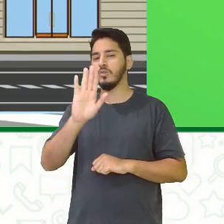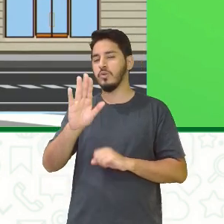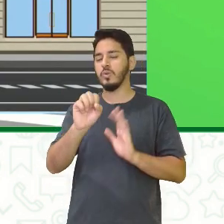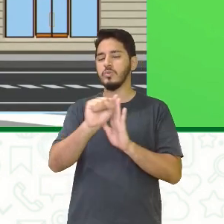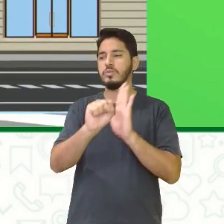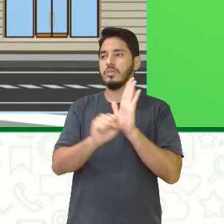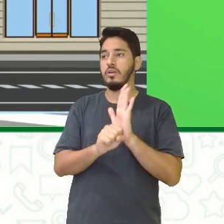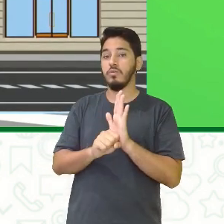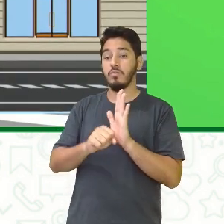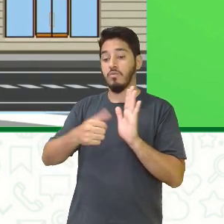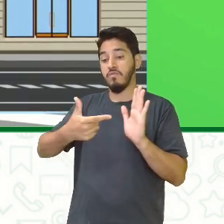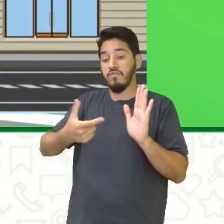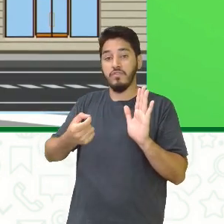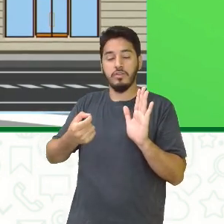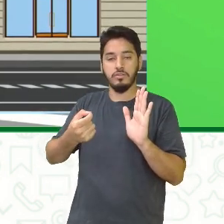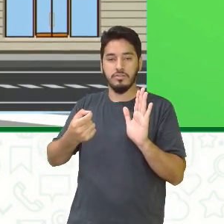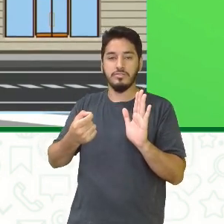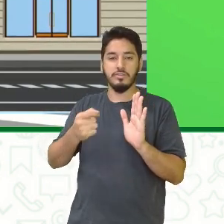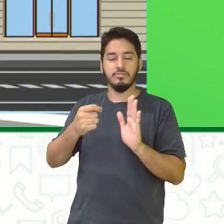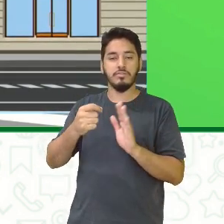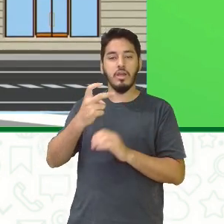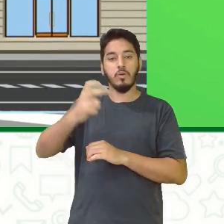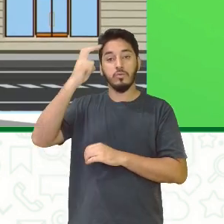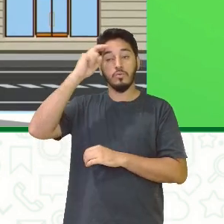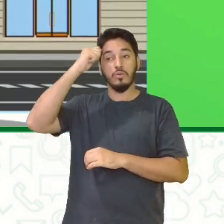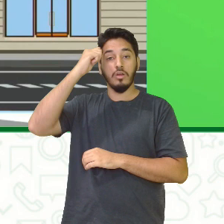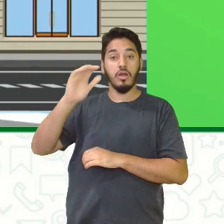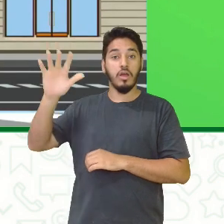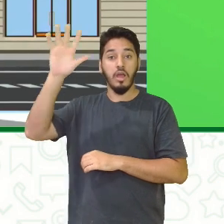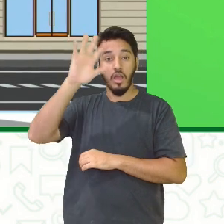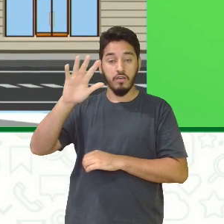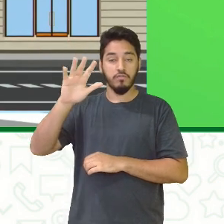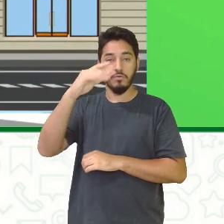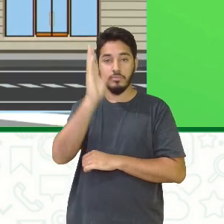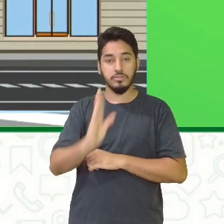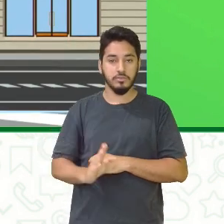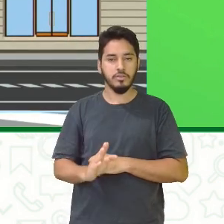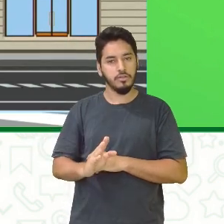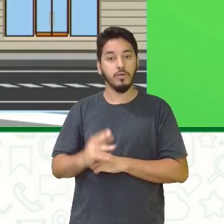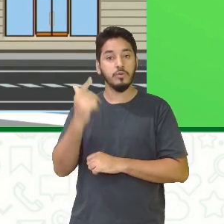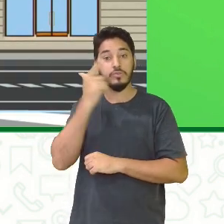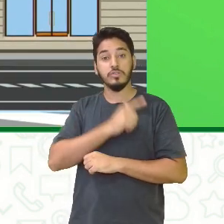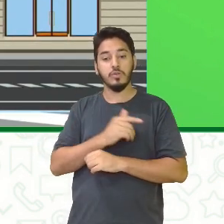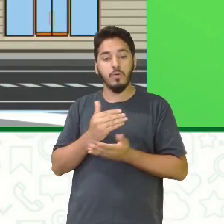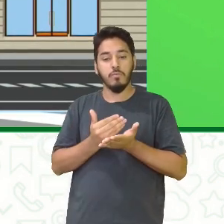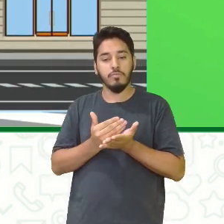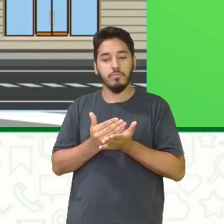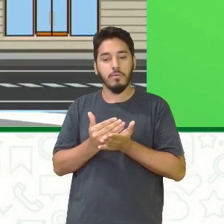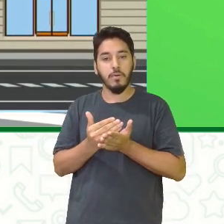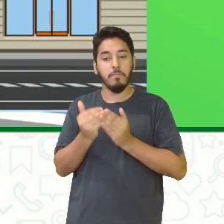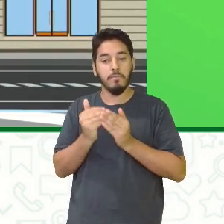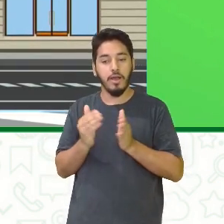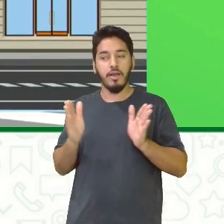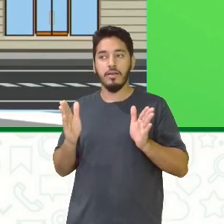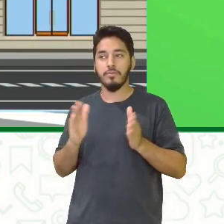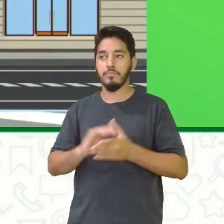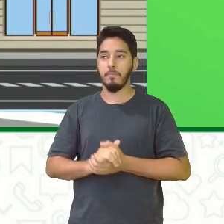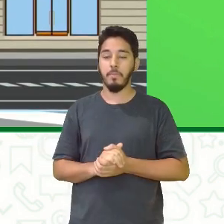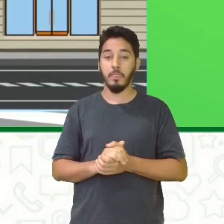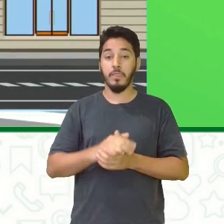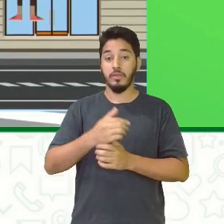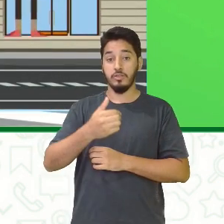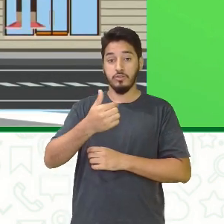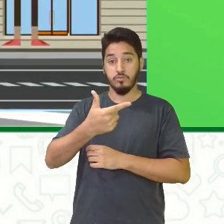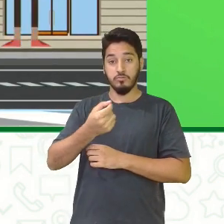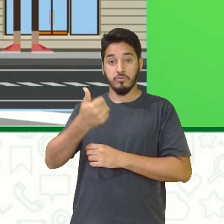do século XX é que a cultura afro-brasileira ganhou espaço no cenário nacional. No censo de 2010, foi a primeira vez que a